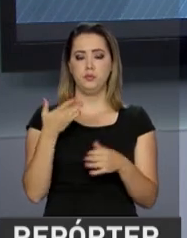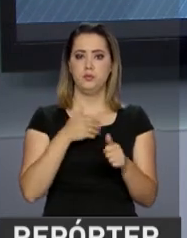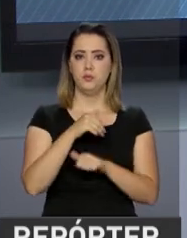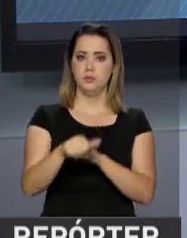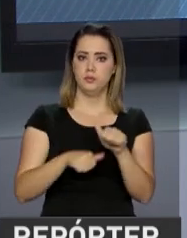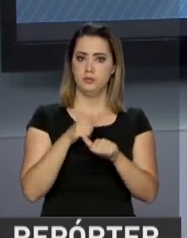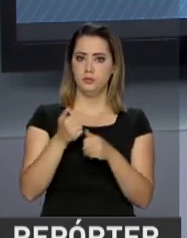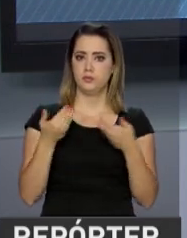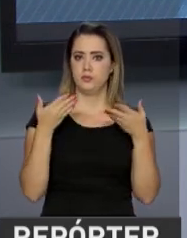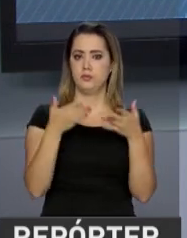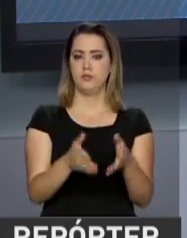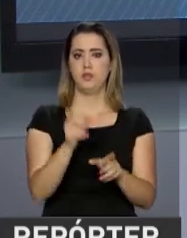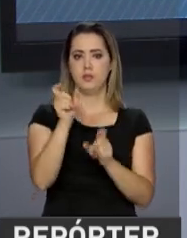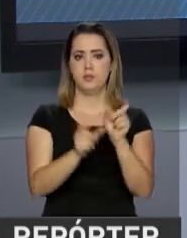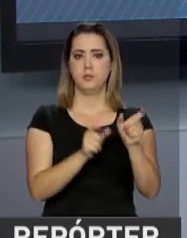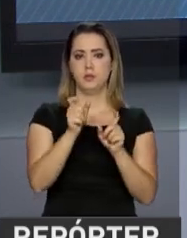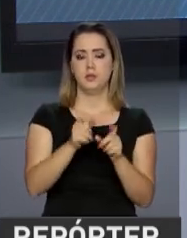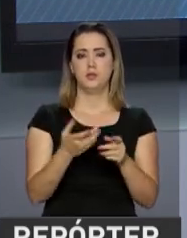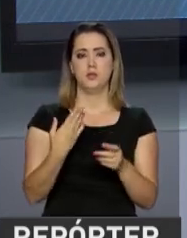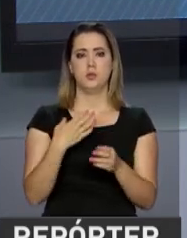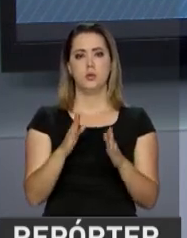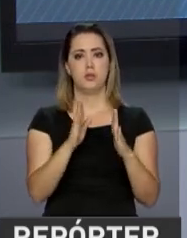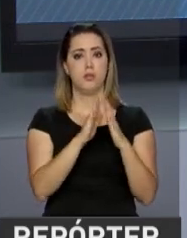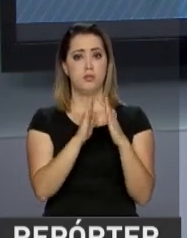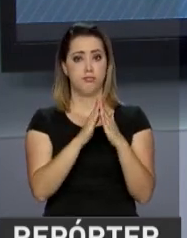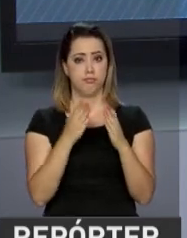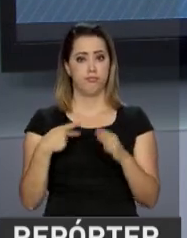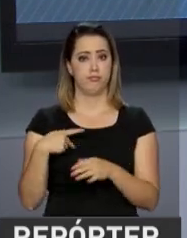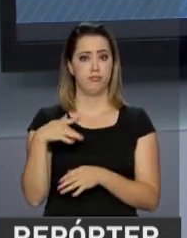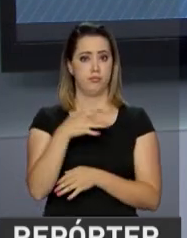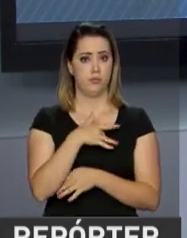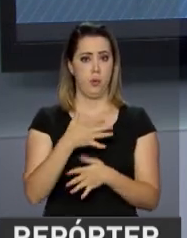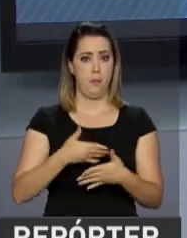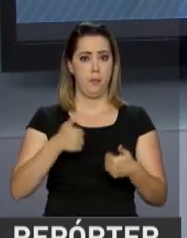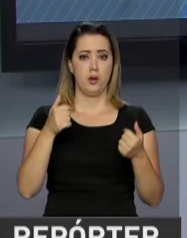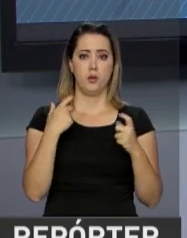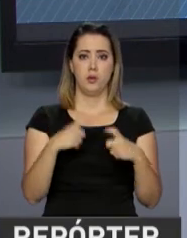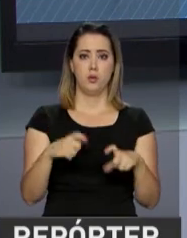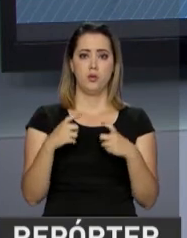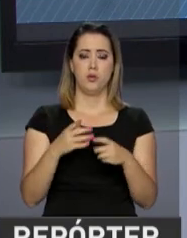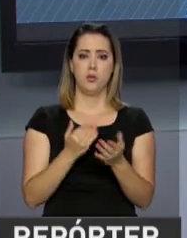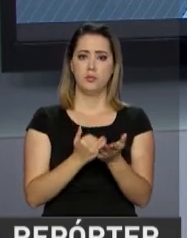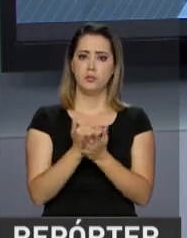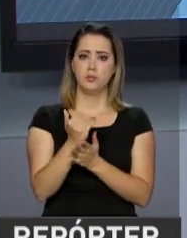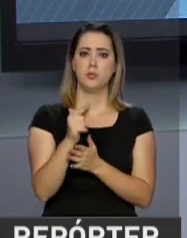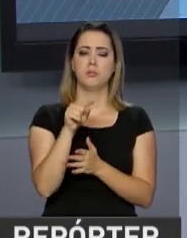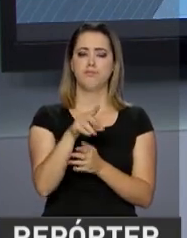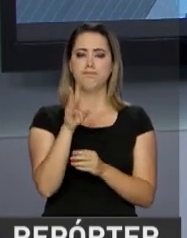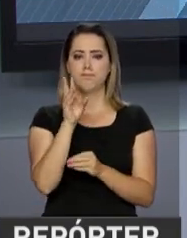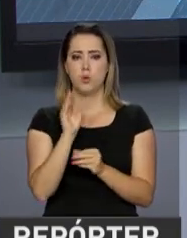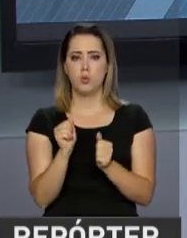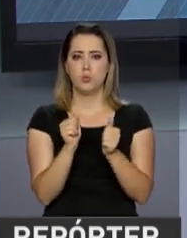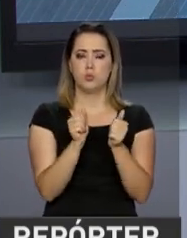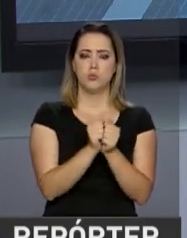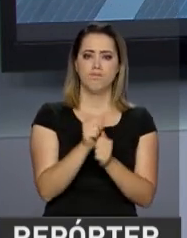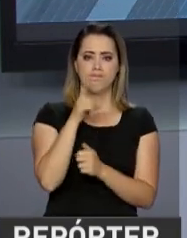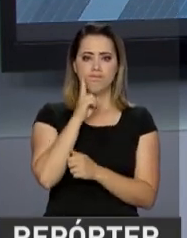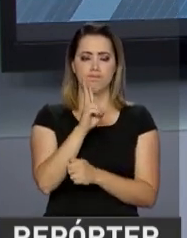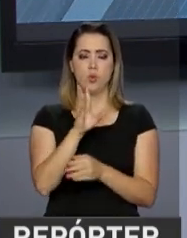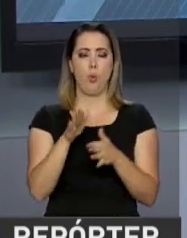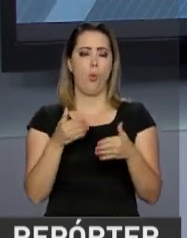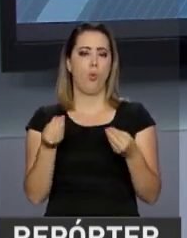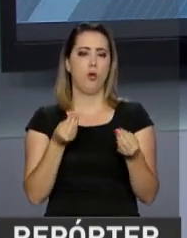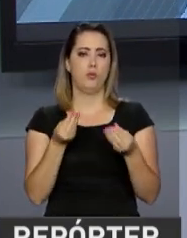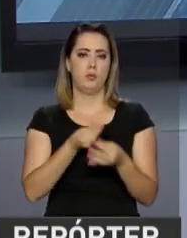o acesso dos brasileiros às unidades básicas de saúde o melhor lugar para os atendimentos iniciais e para o acompanhamento da qualidade